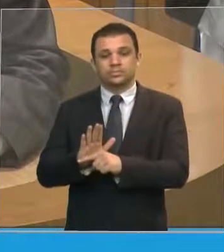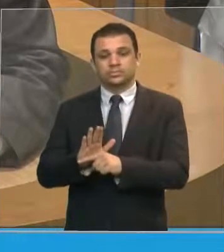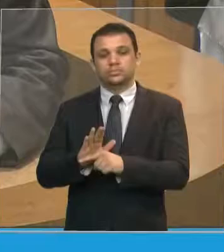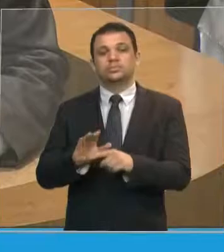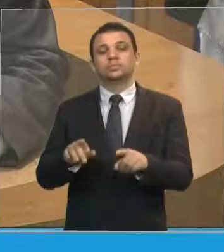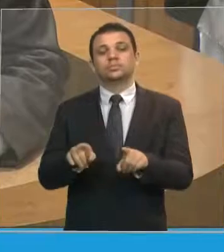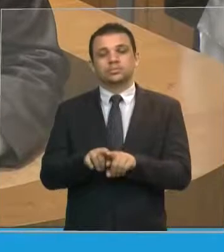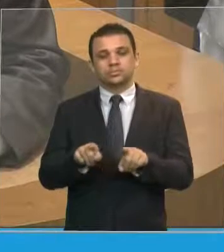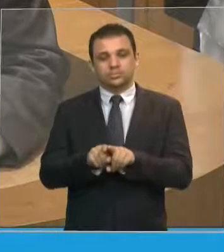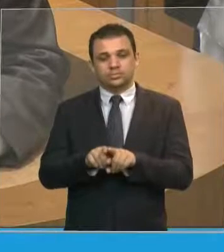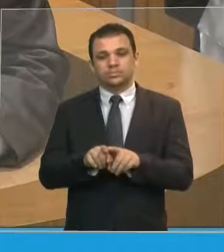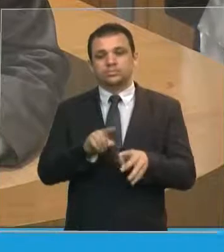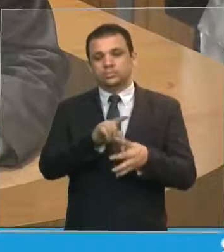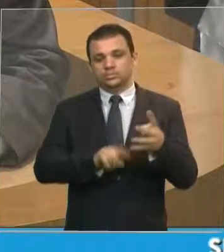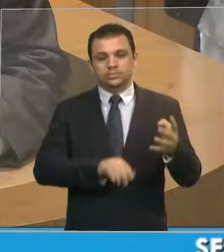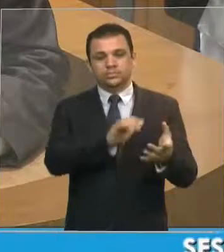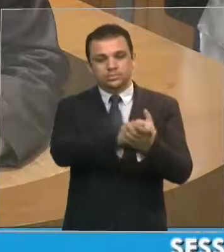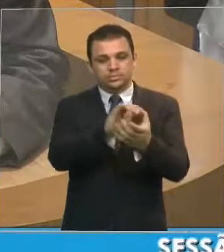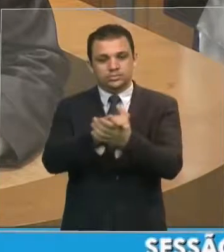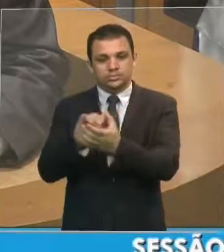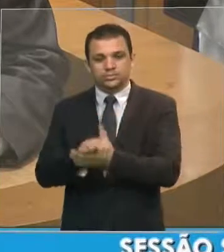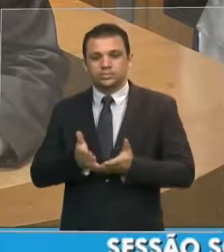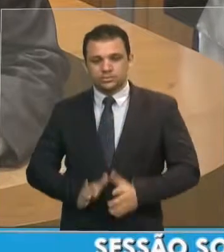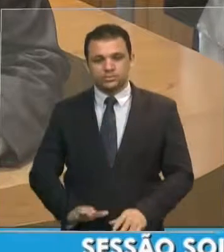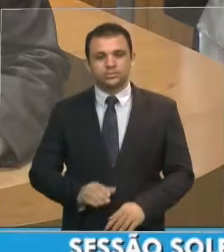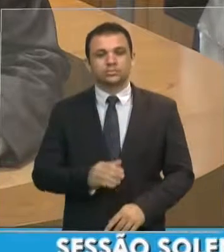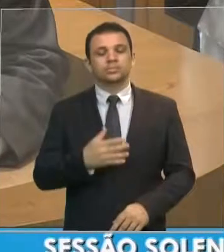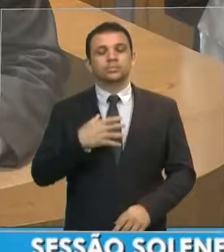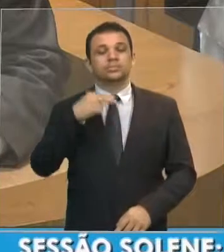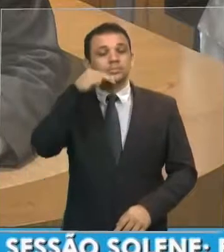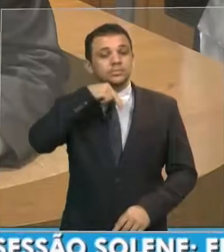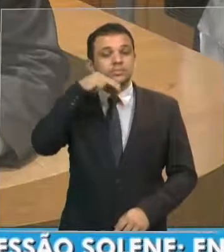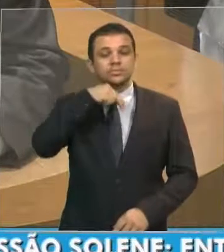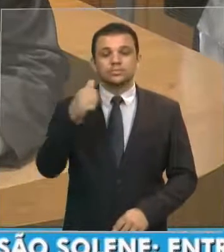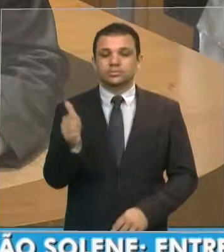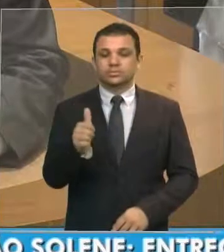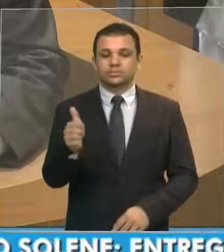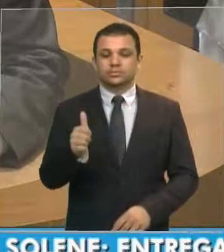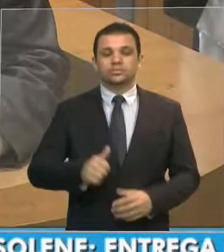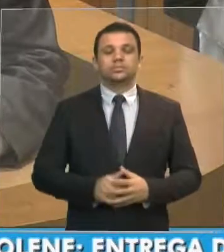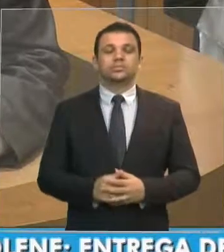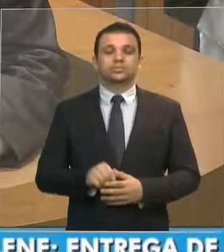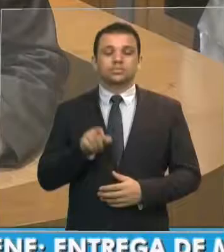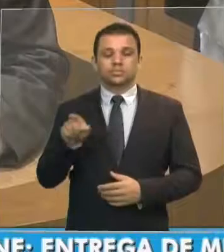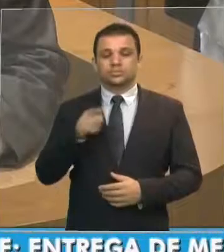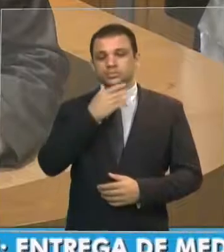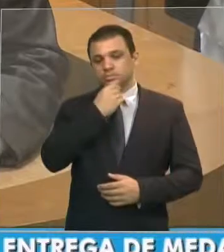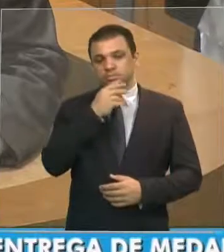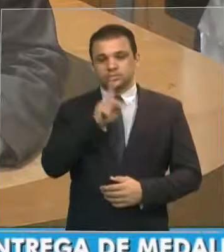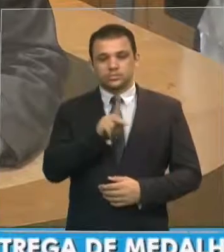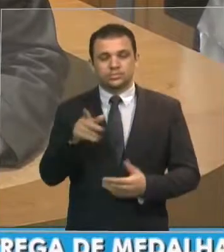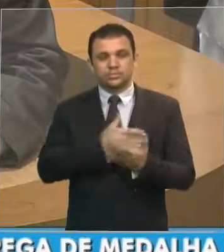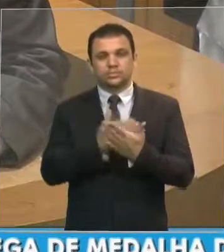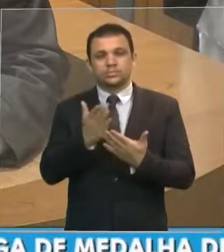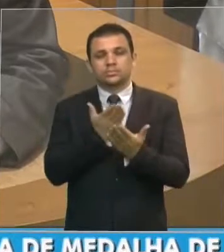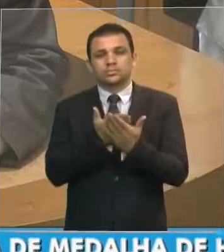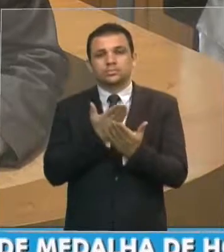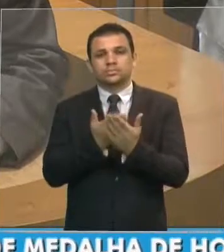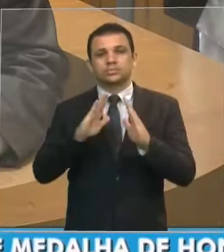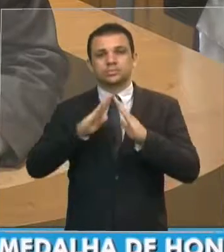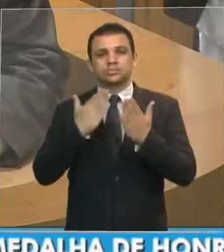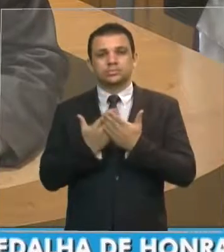netos. Iniciou seus estudos no curso primário na Escola União